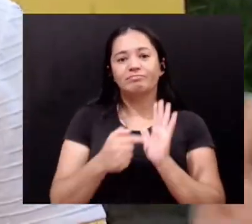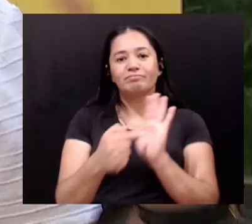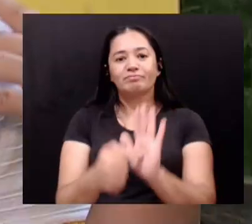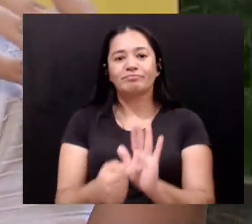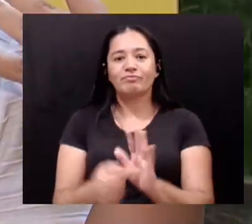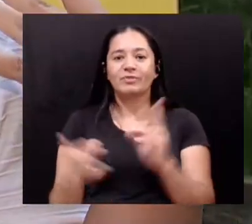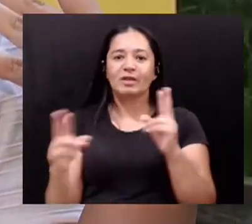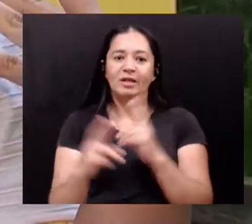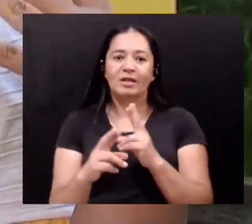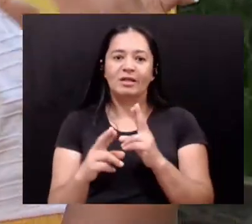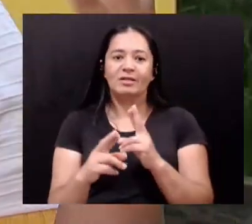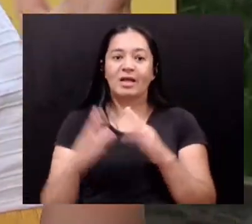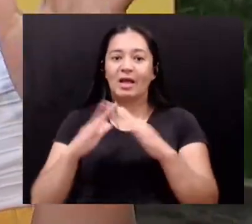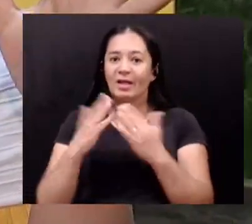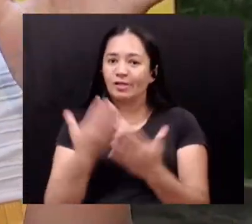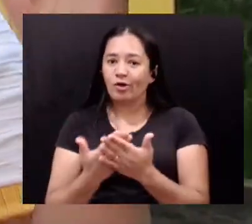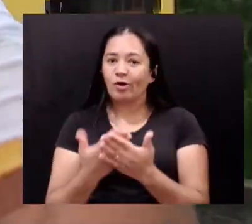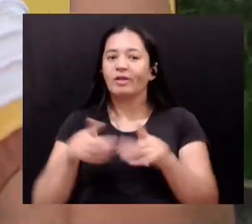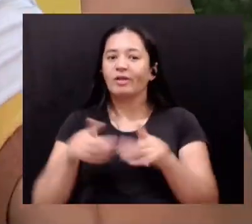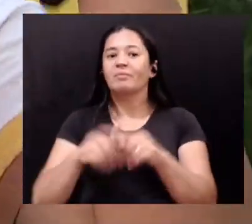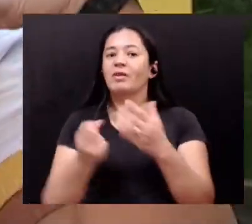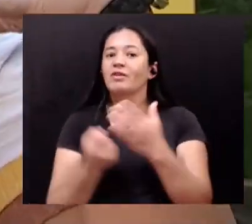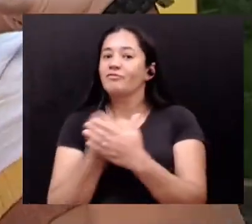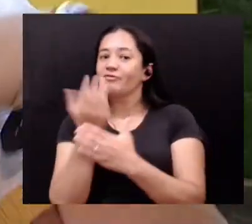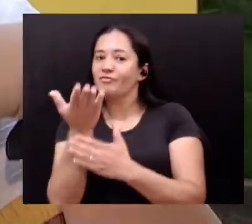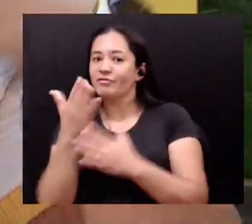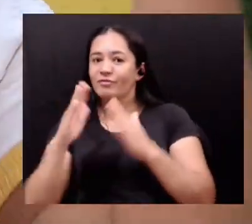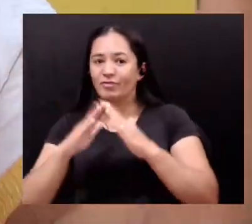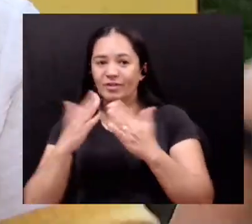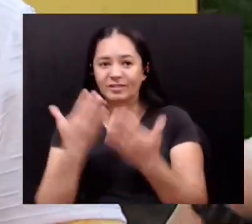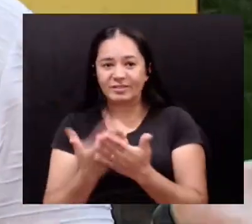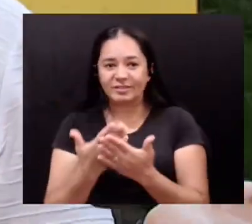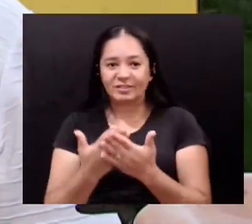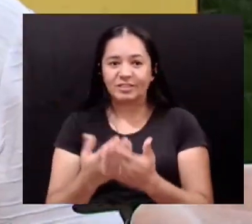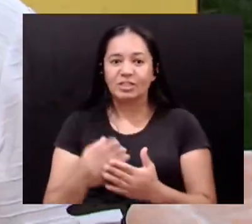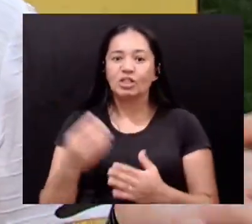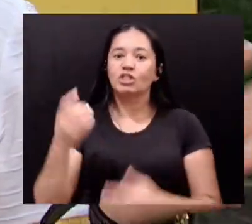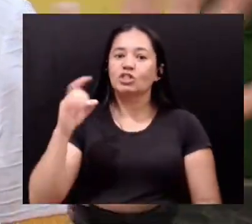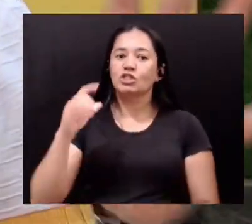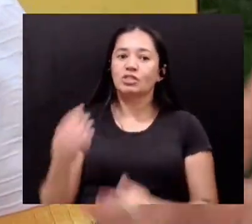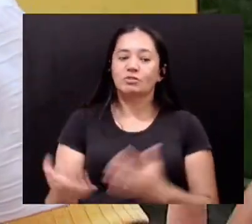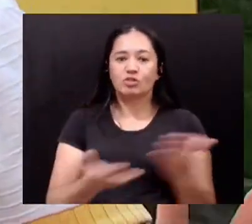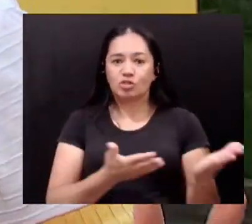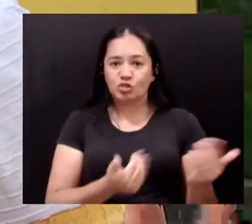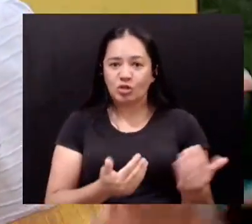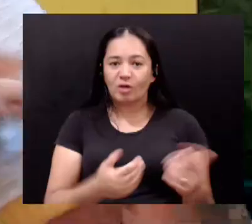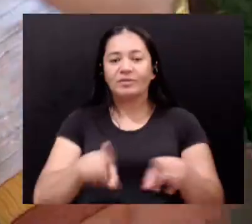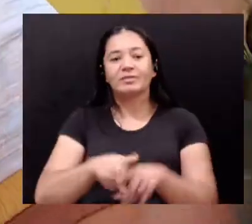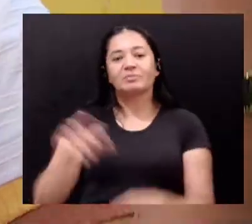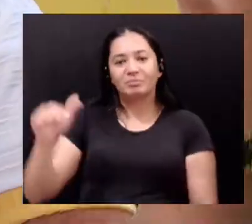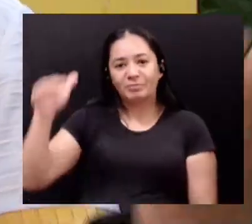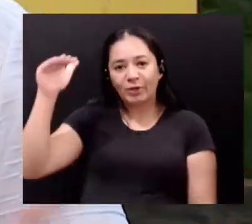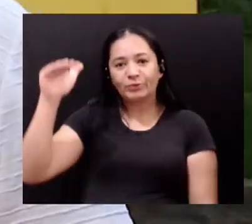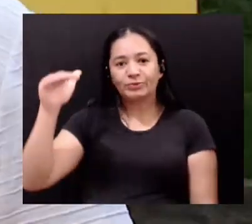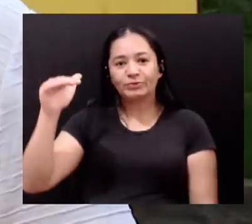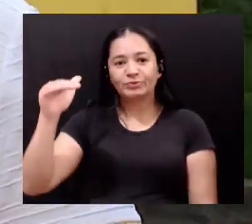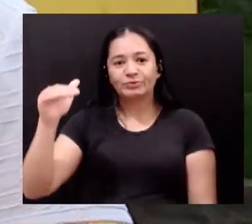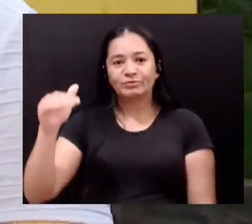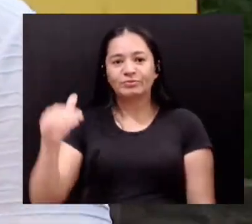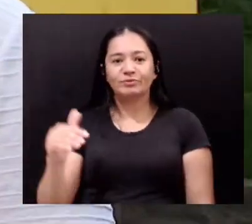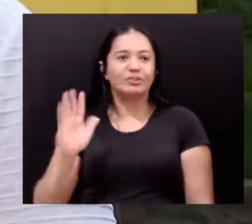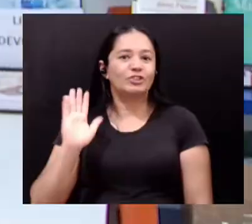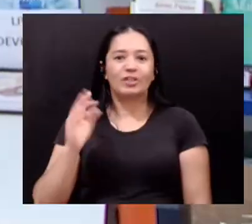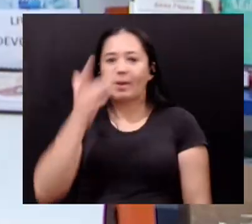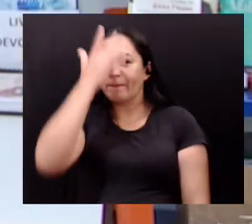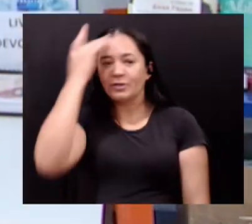escola quanto fora da escola, o que ele ofereceu não só para jovens como para adultos também, quanto para pessoas de fora poderem participar